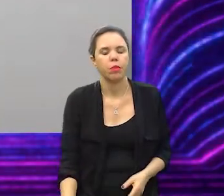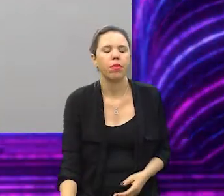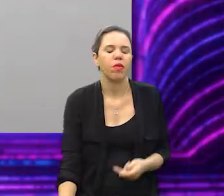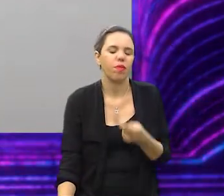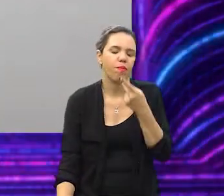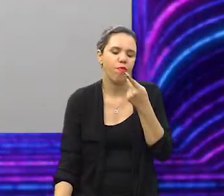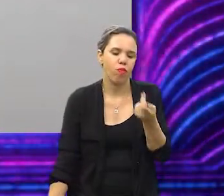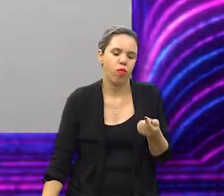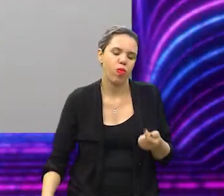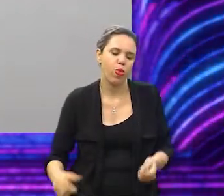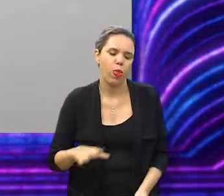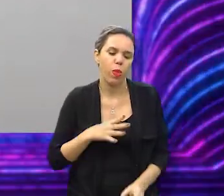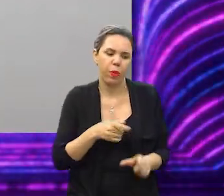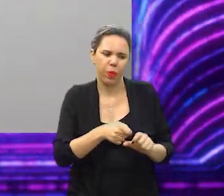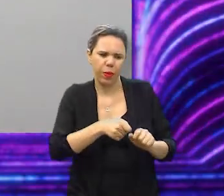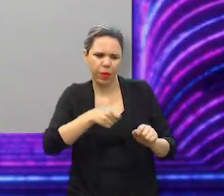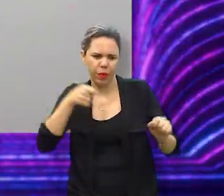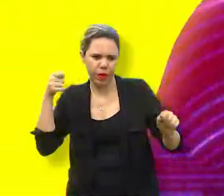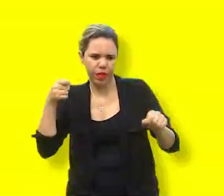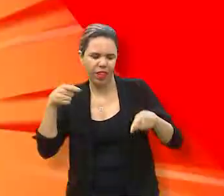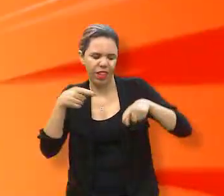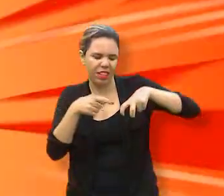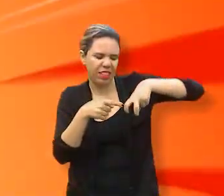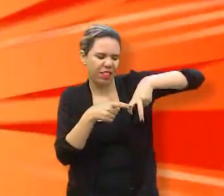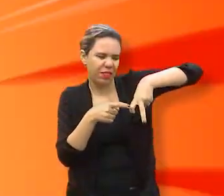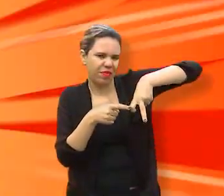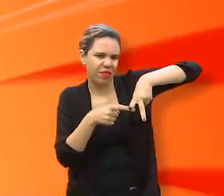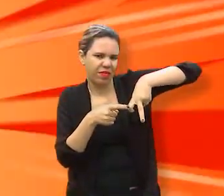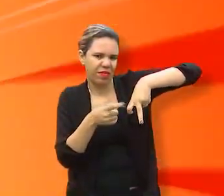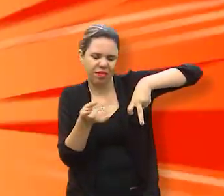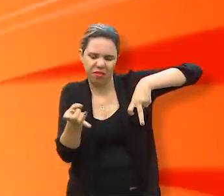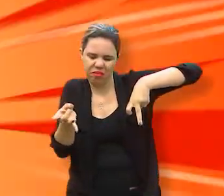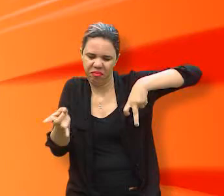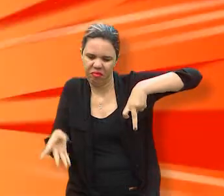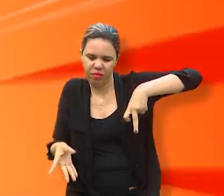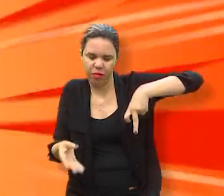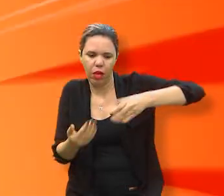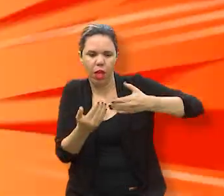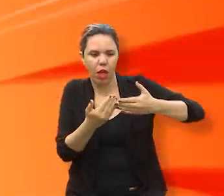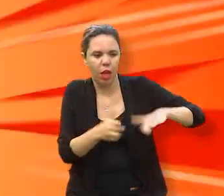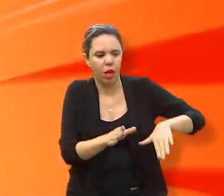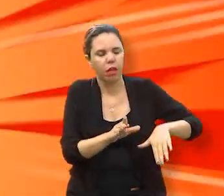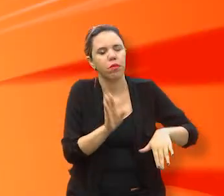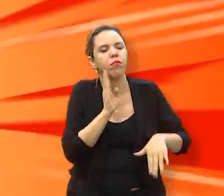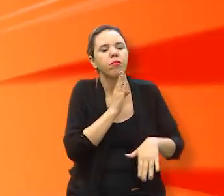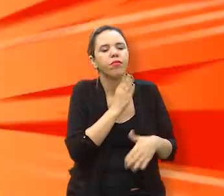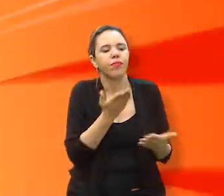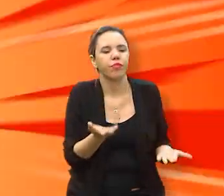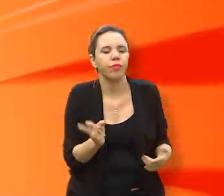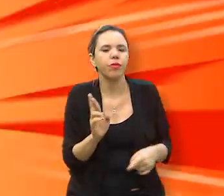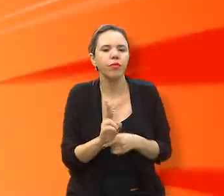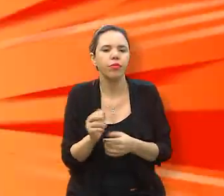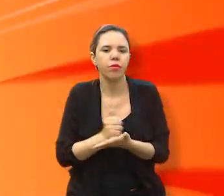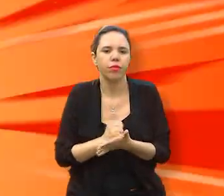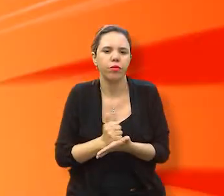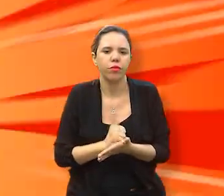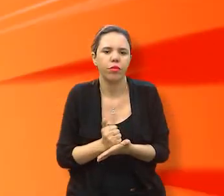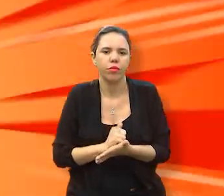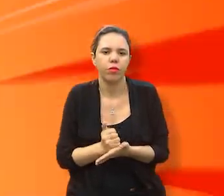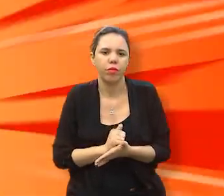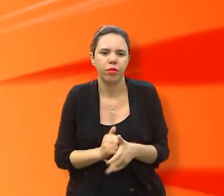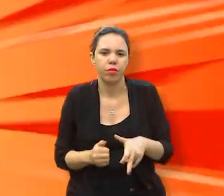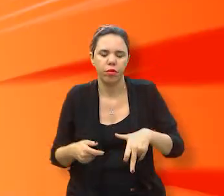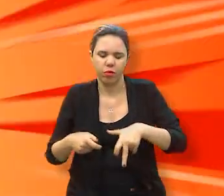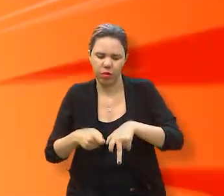olha, eu tomei uma flechada no joelho e eu abandonei e abri a taverna, né? É uma referência a um jogo de videogame, essa flechada no joelho,